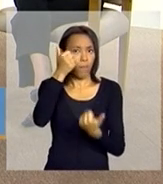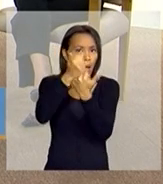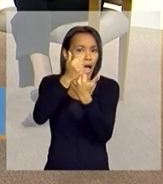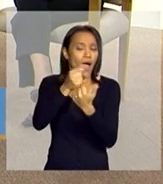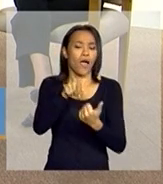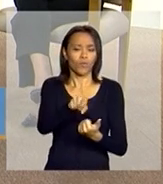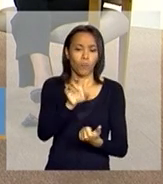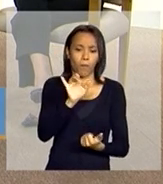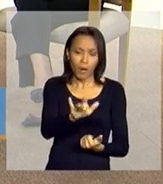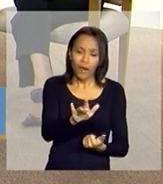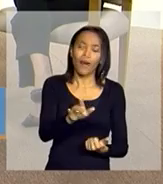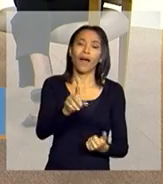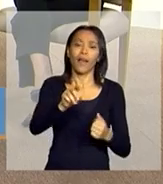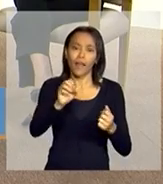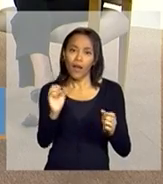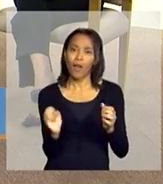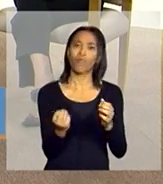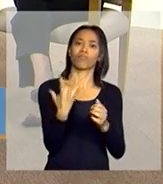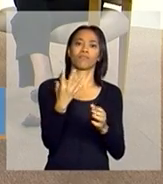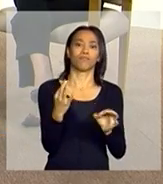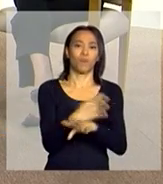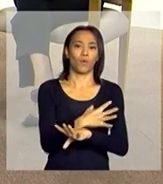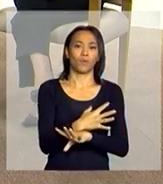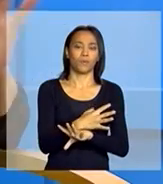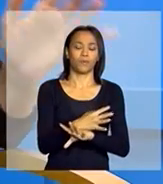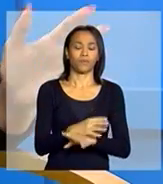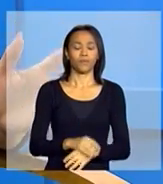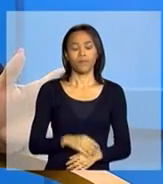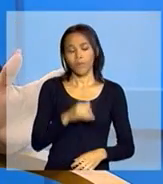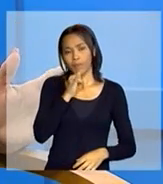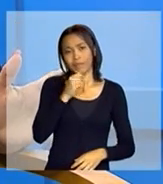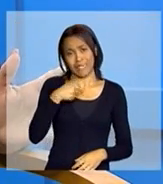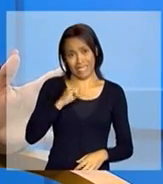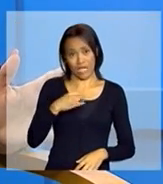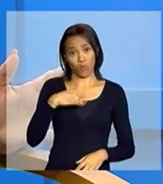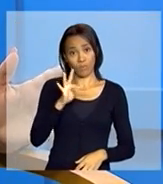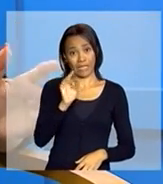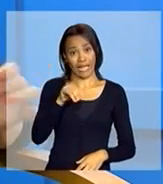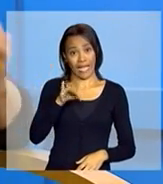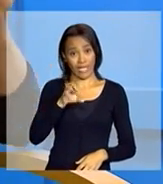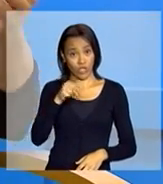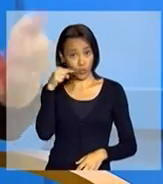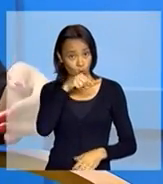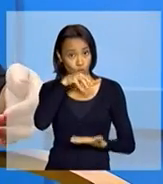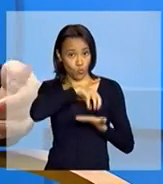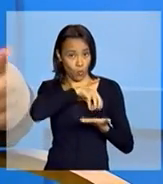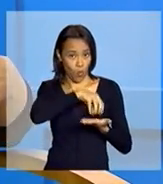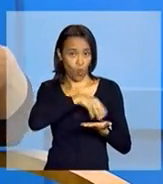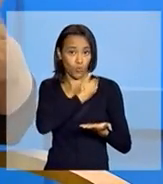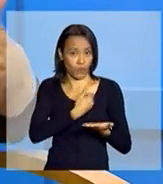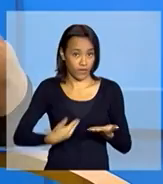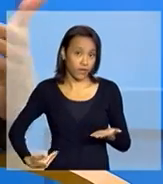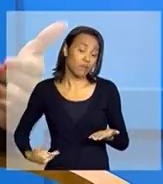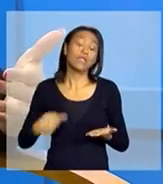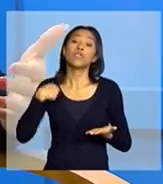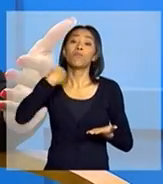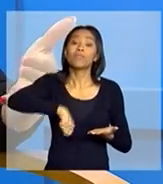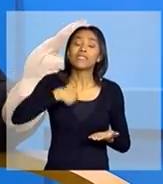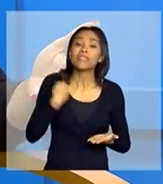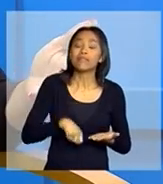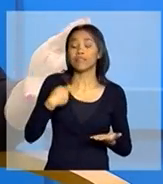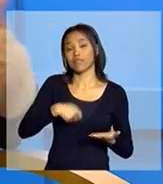procedimento de substituição e por exemplo se eu sou um técnico daquele órgão e eu preciso inserir ou eu tenho essa